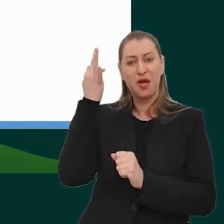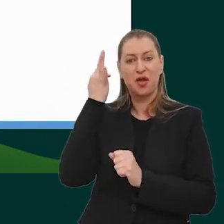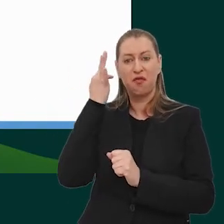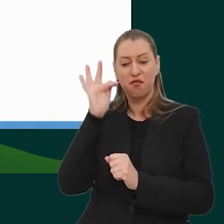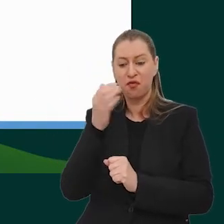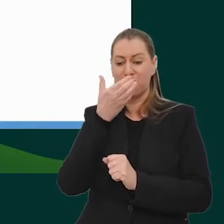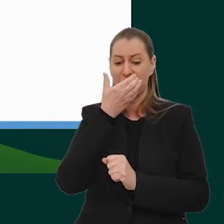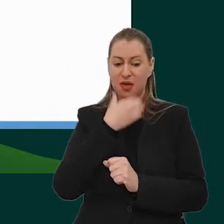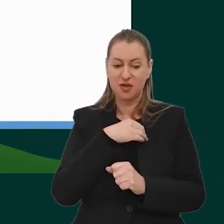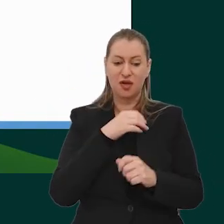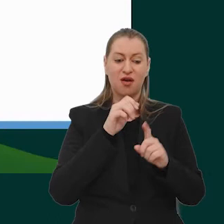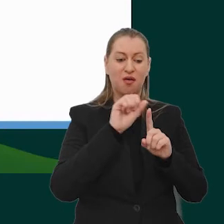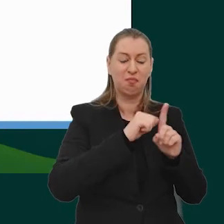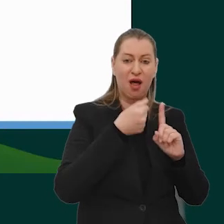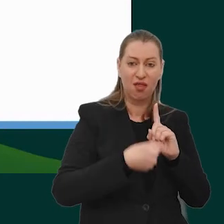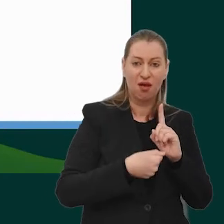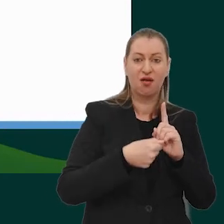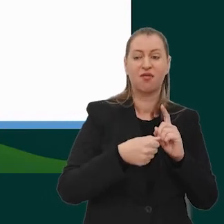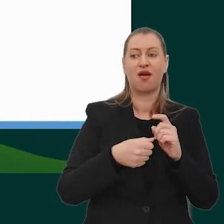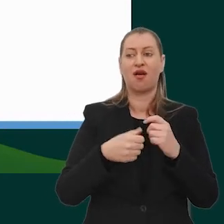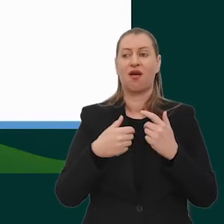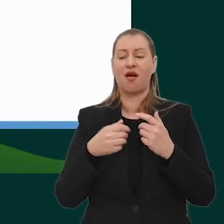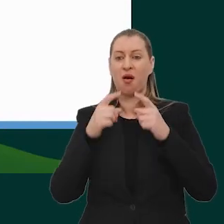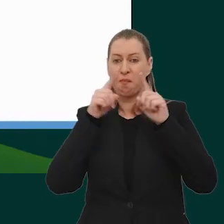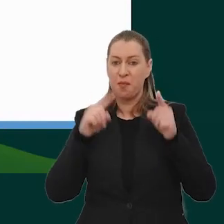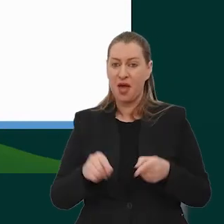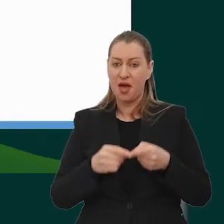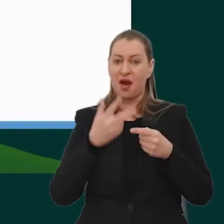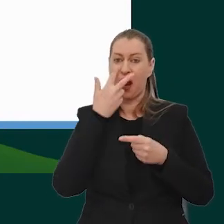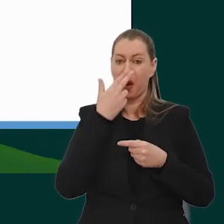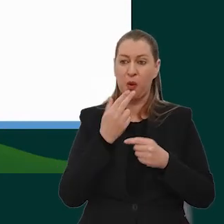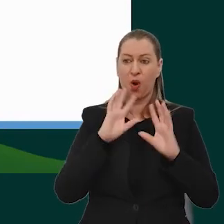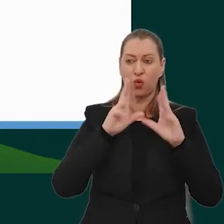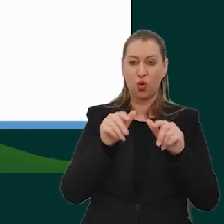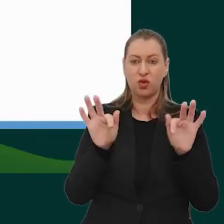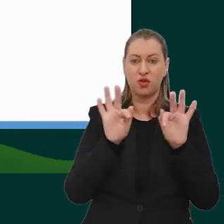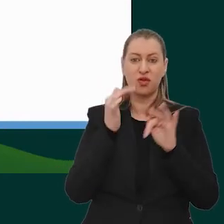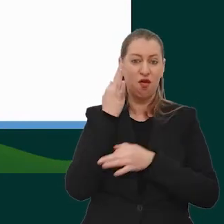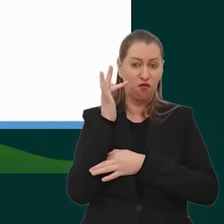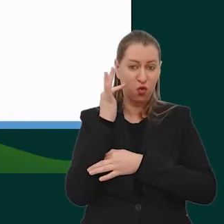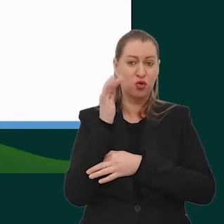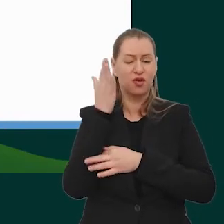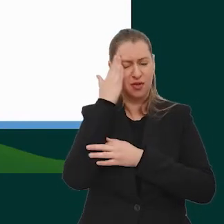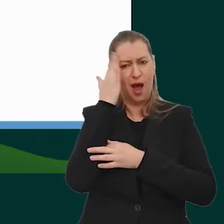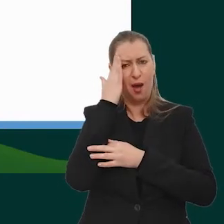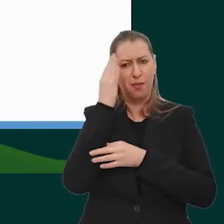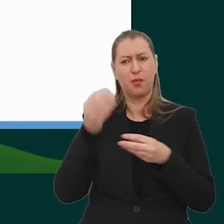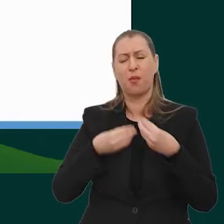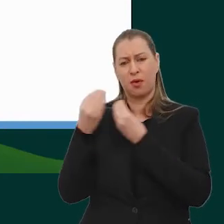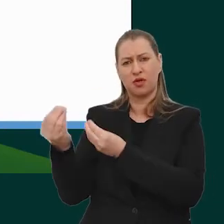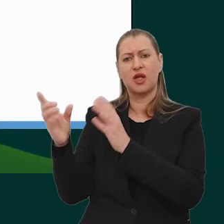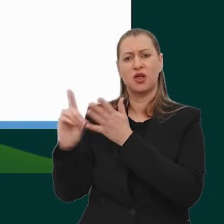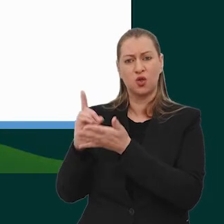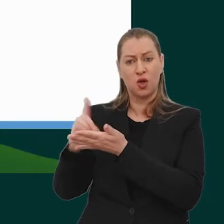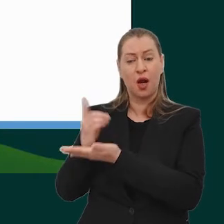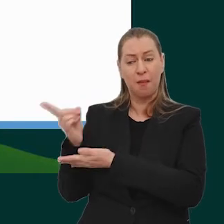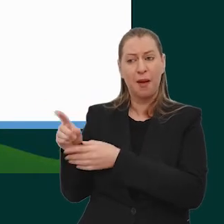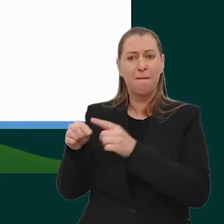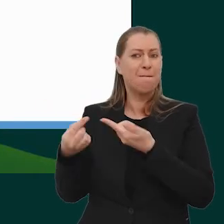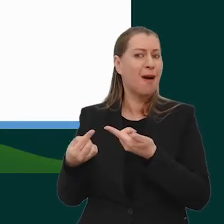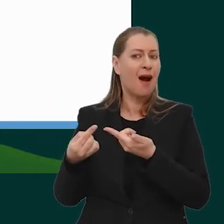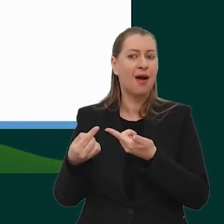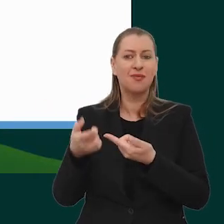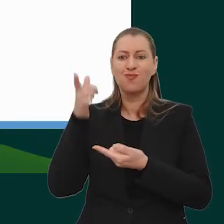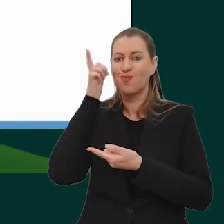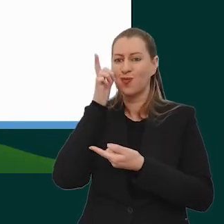maçã, banana, pera, é tudo a mesma coisa. Todo mundo é fruta, porque a gente pode dar esse dicionário para ele. Mas a gente